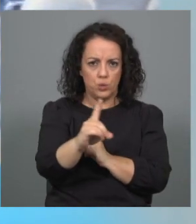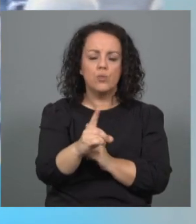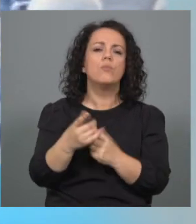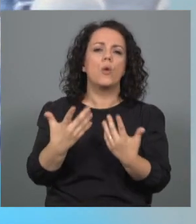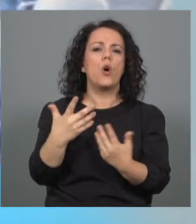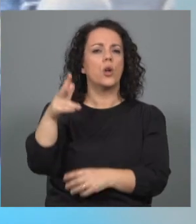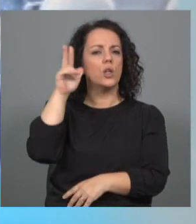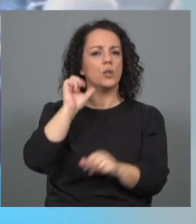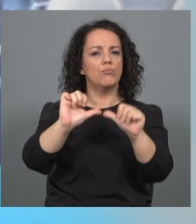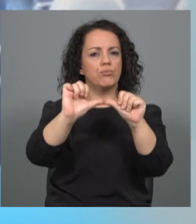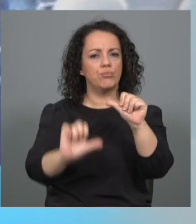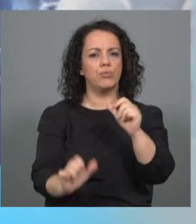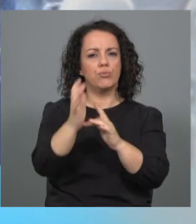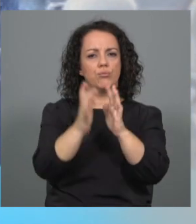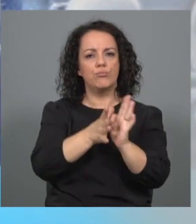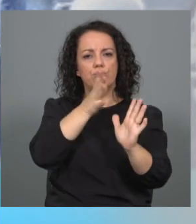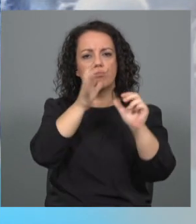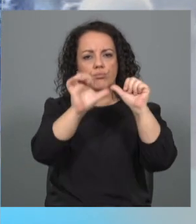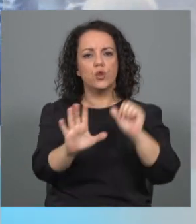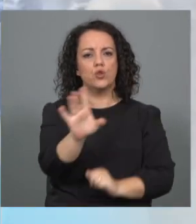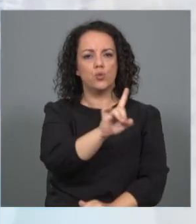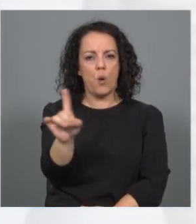escutar o Evangelho de João.